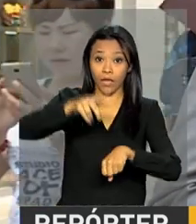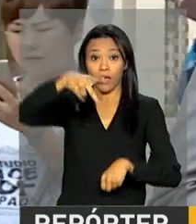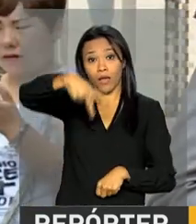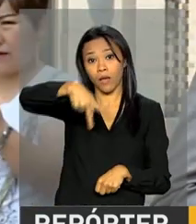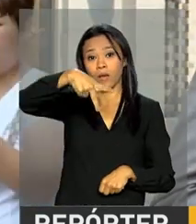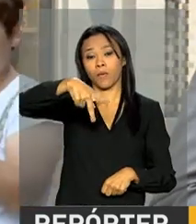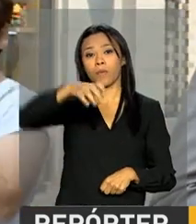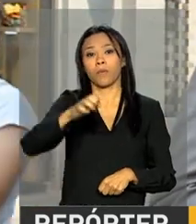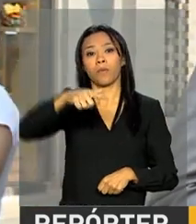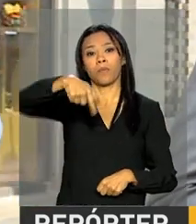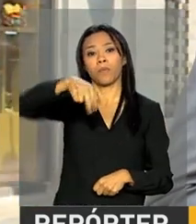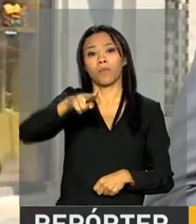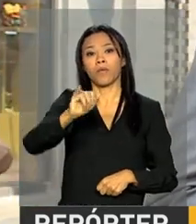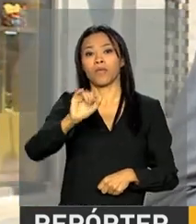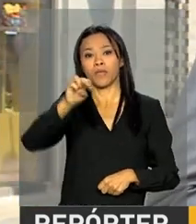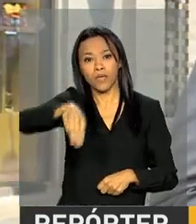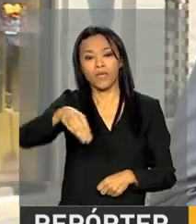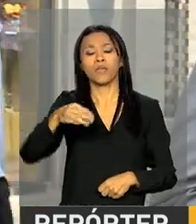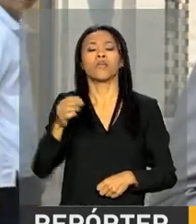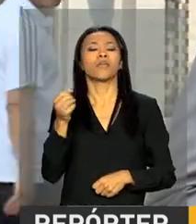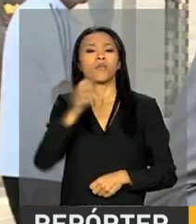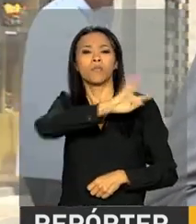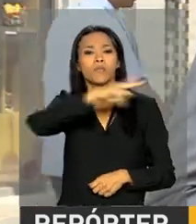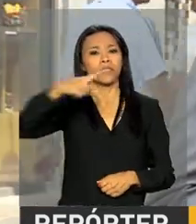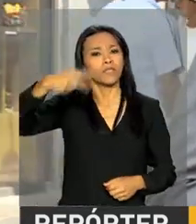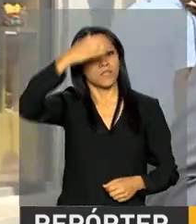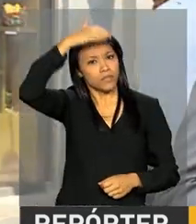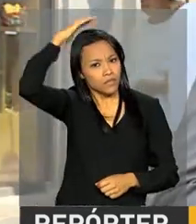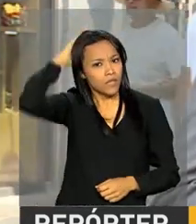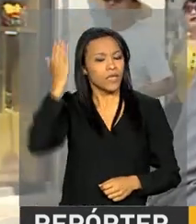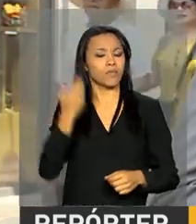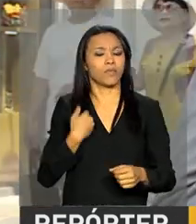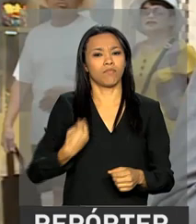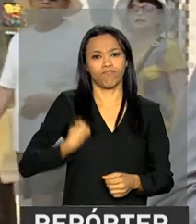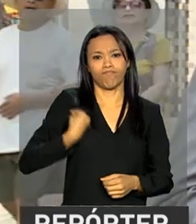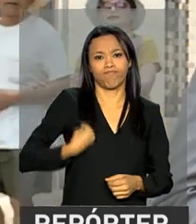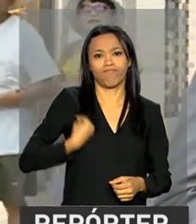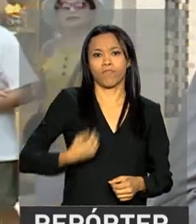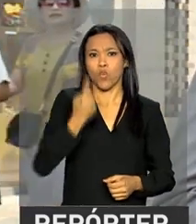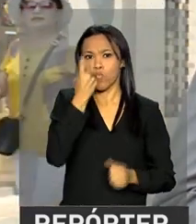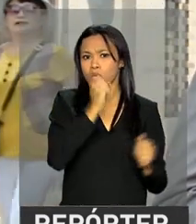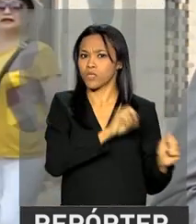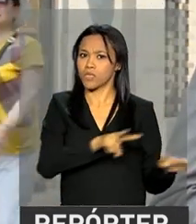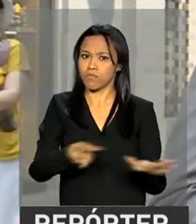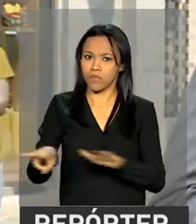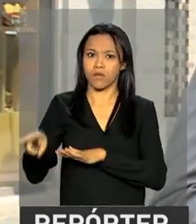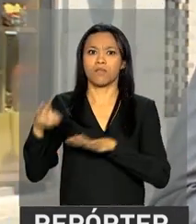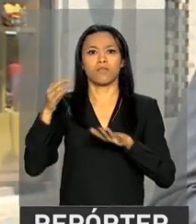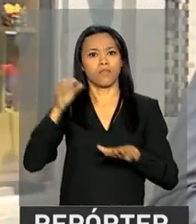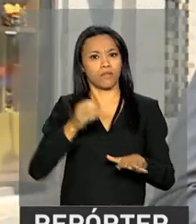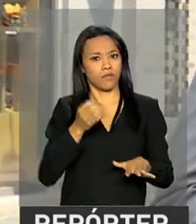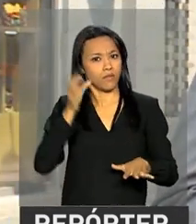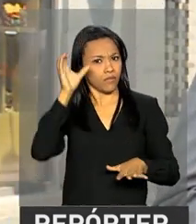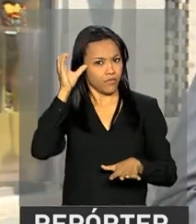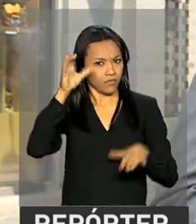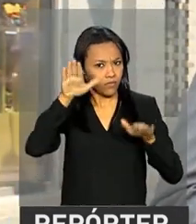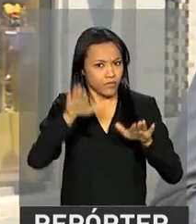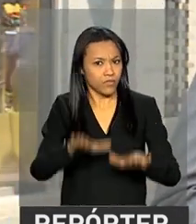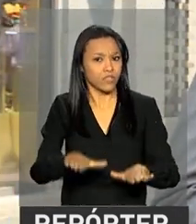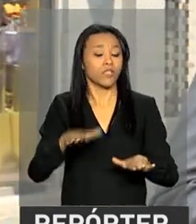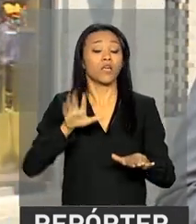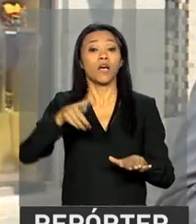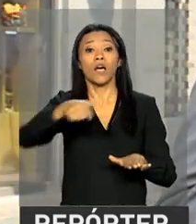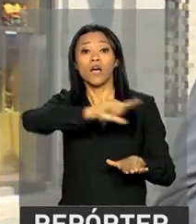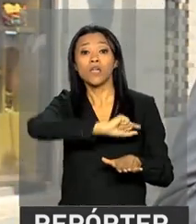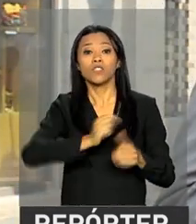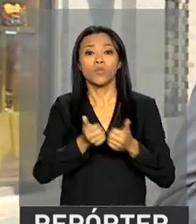a primeira parada do presidente Michel Temer na viagem de quase uma semana à China. Antes de participar da